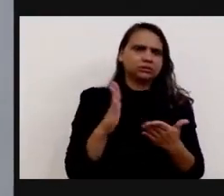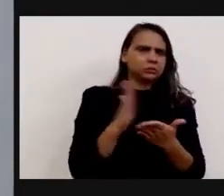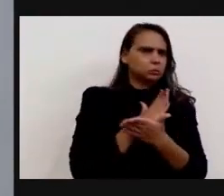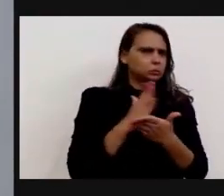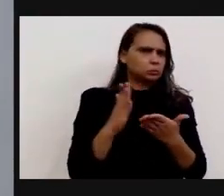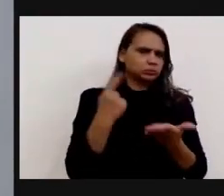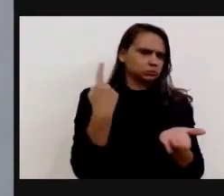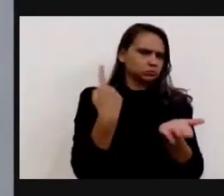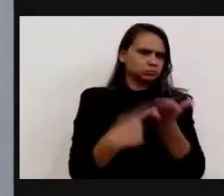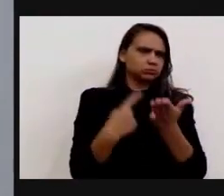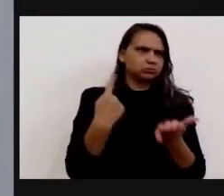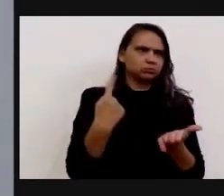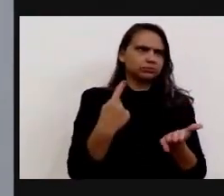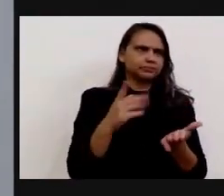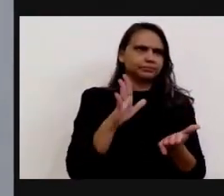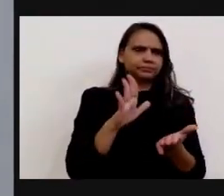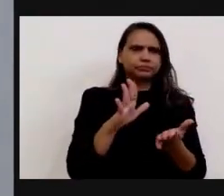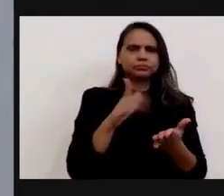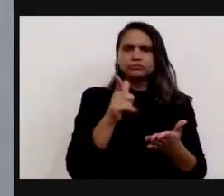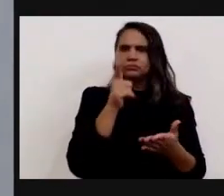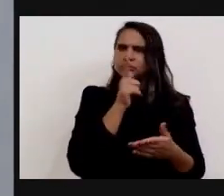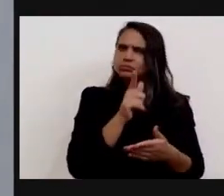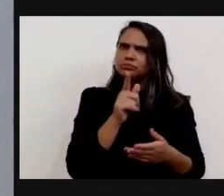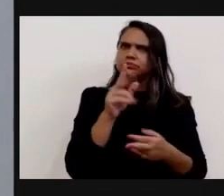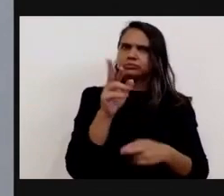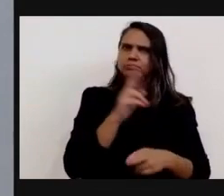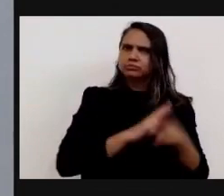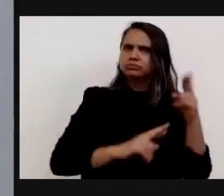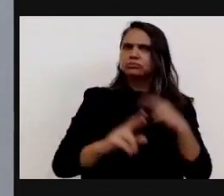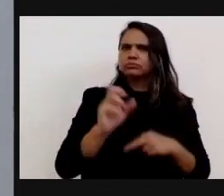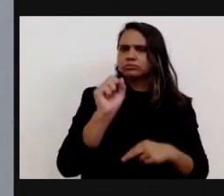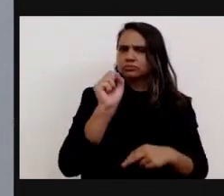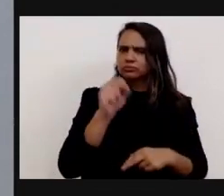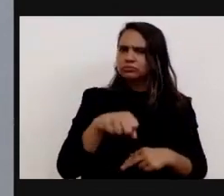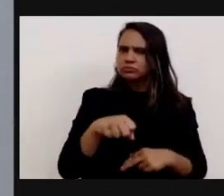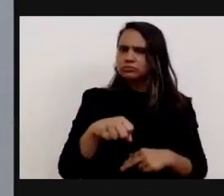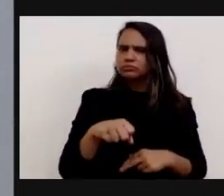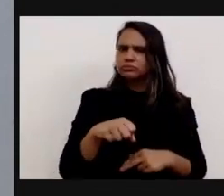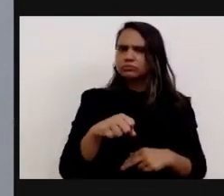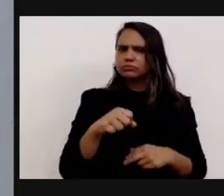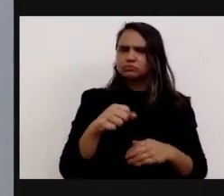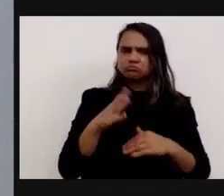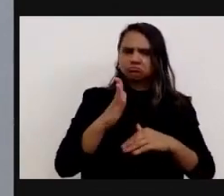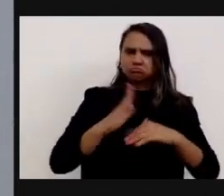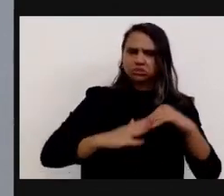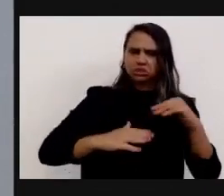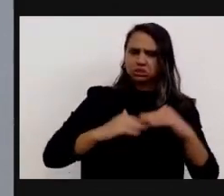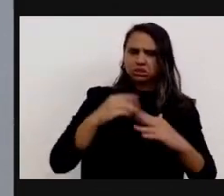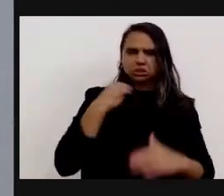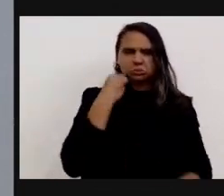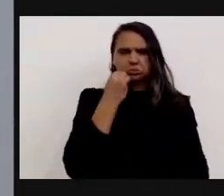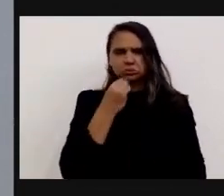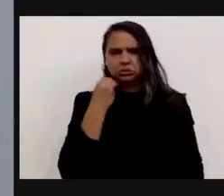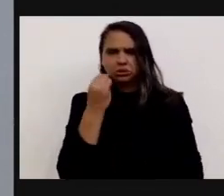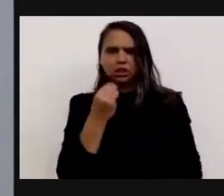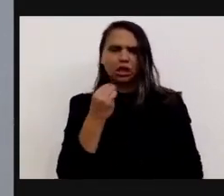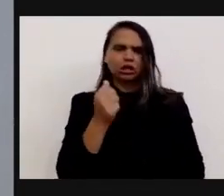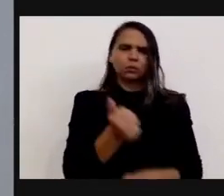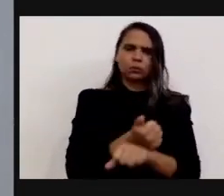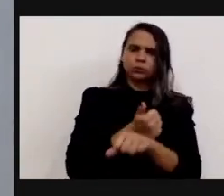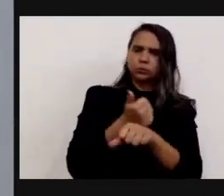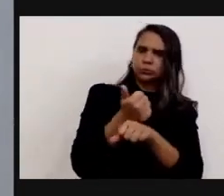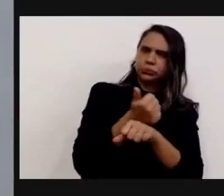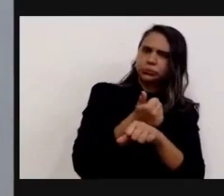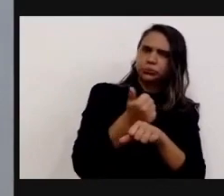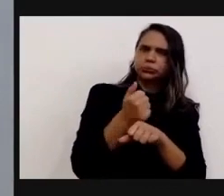encontros mas a gente consegue construir relacionamento fazer o trabalho sim a gente tem técnica e prática para isso experimentada qualificada